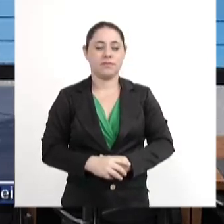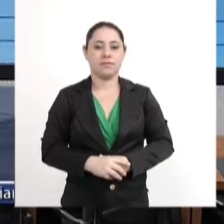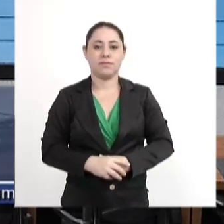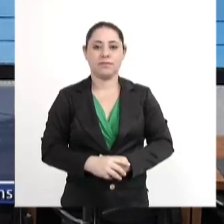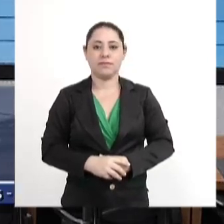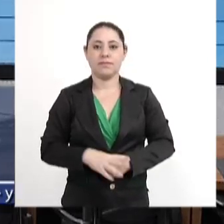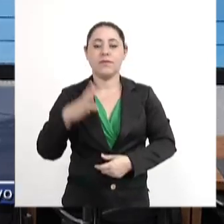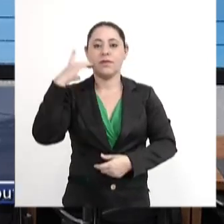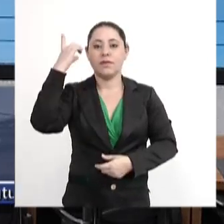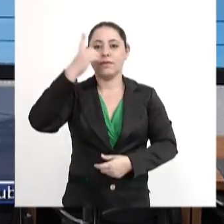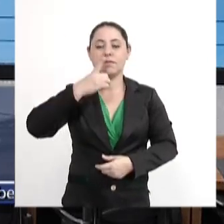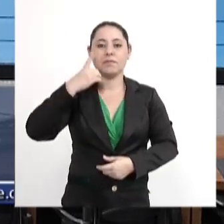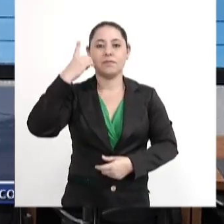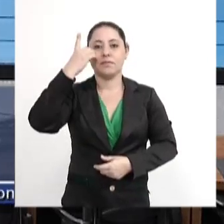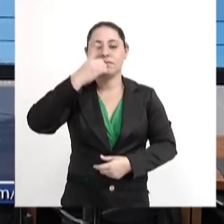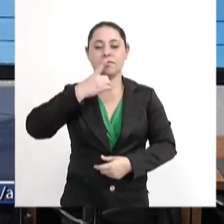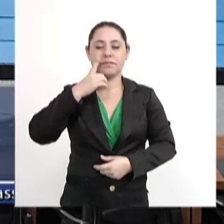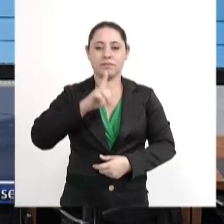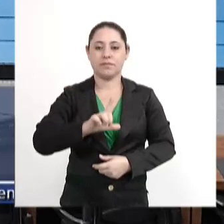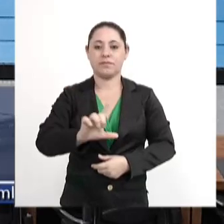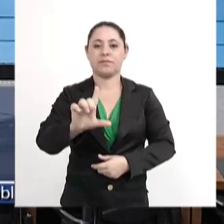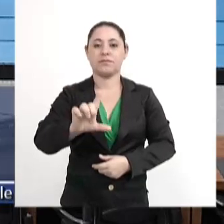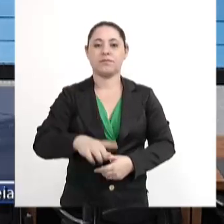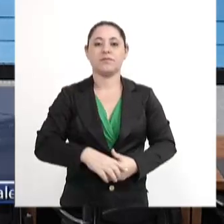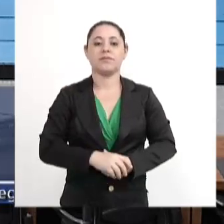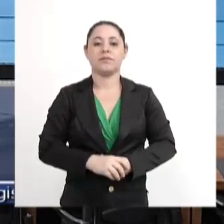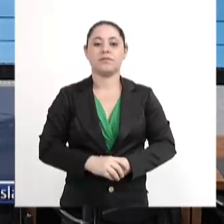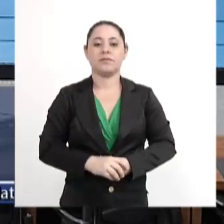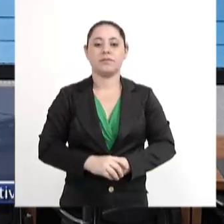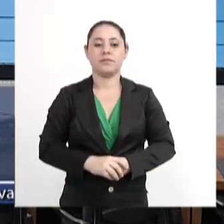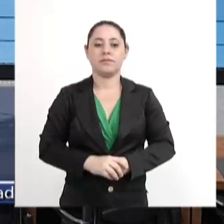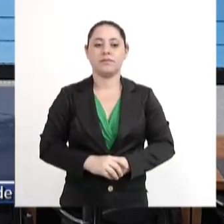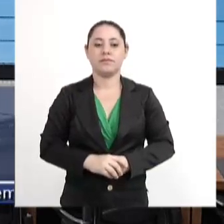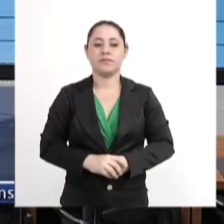Com a palavra, o deputado Lucas de Lima.